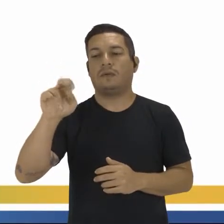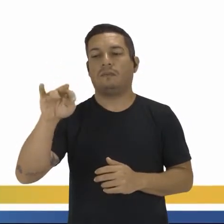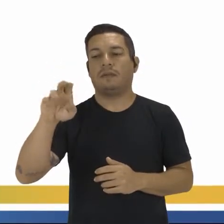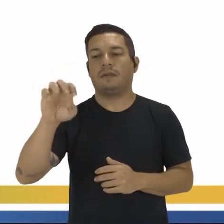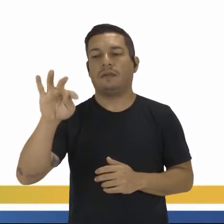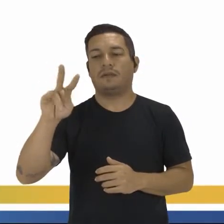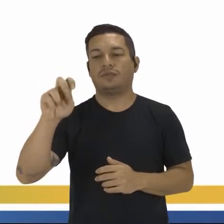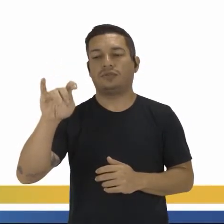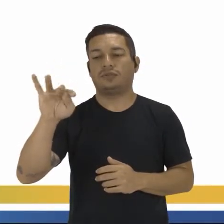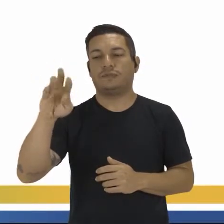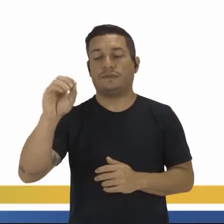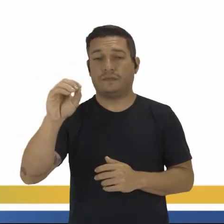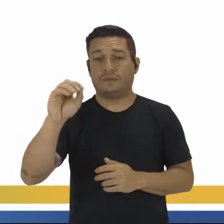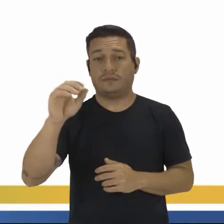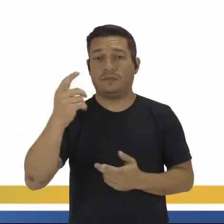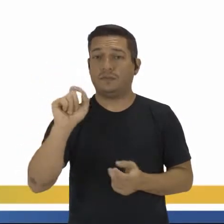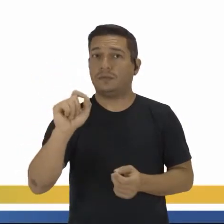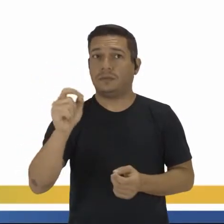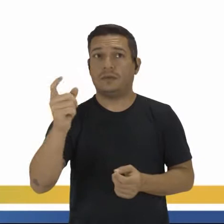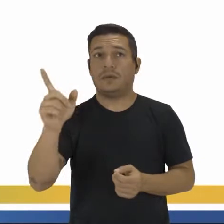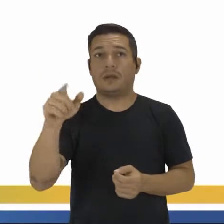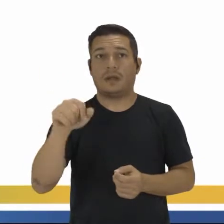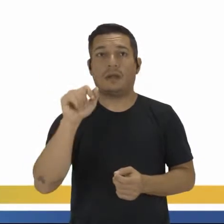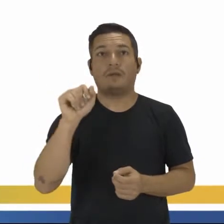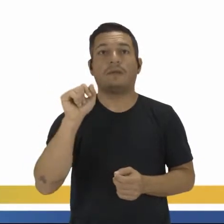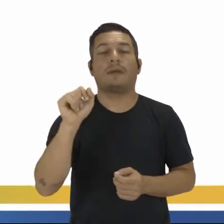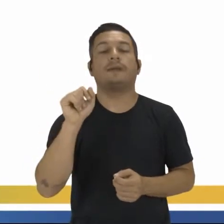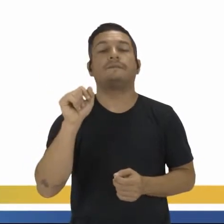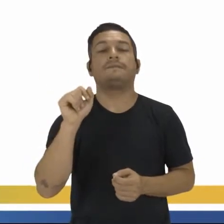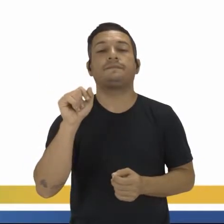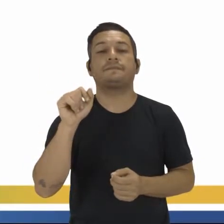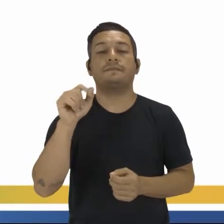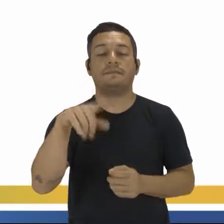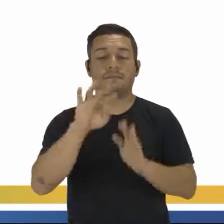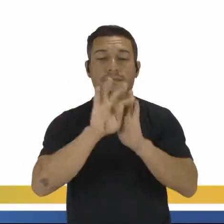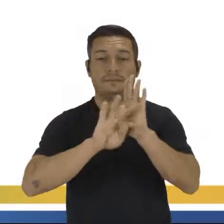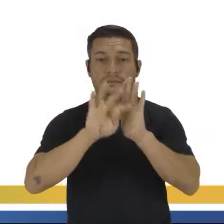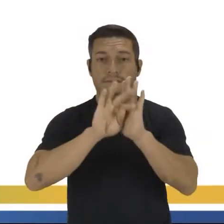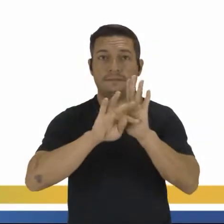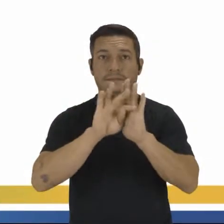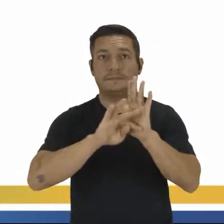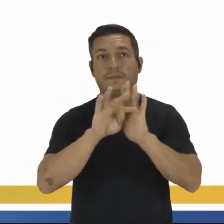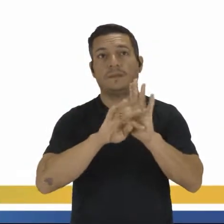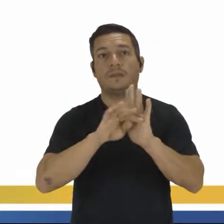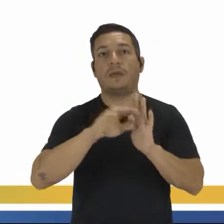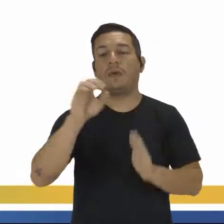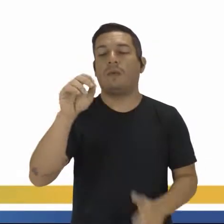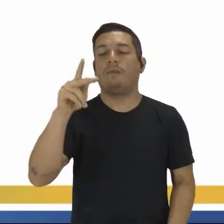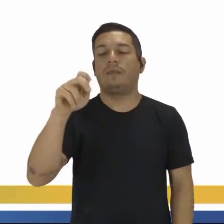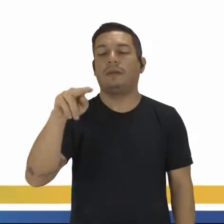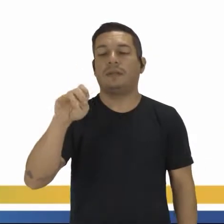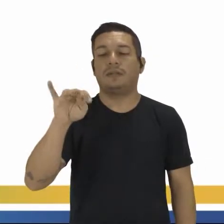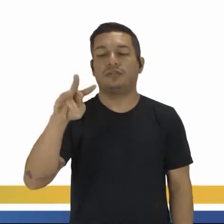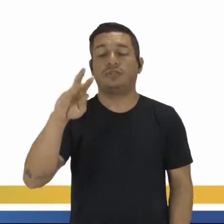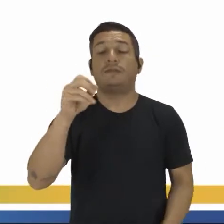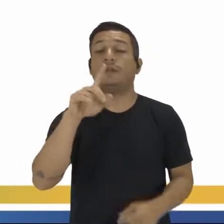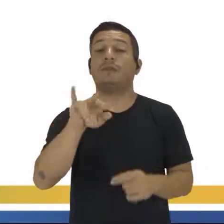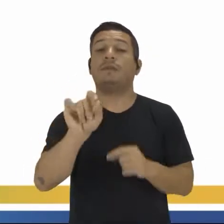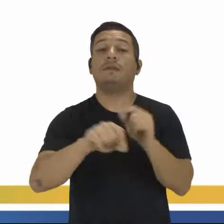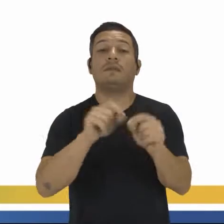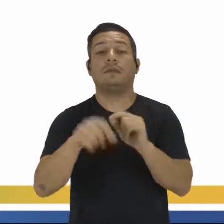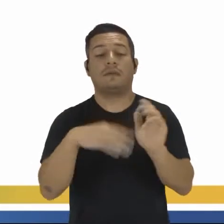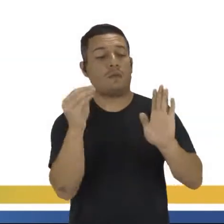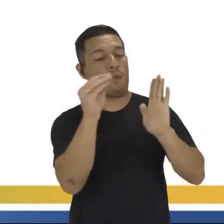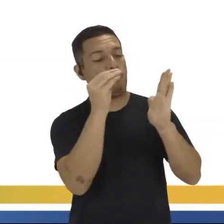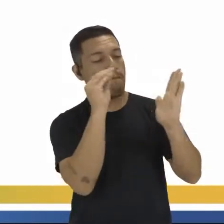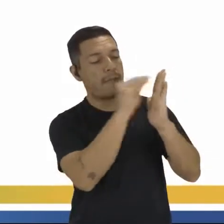do Enem? O texto dissertativo argumentativo nada mais é do que um texto opinativo, um texto no qual você vai expor as suas